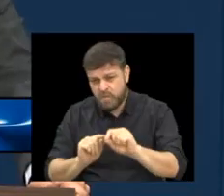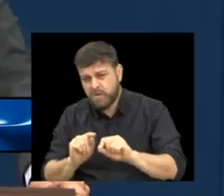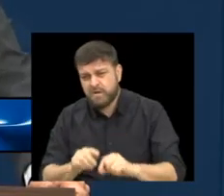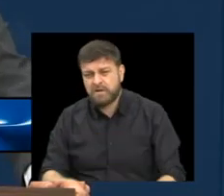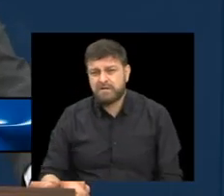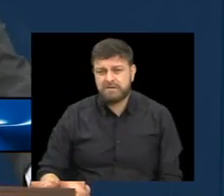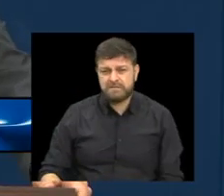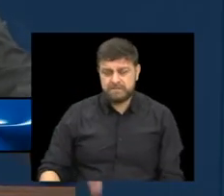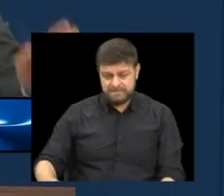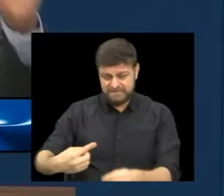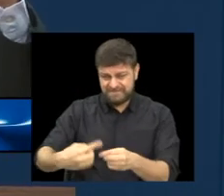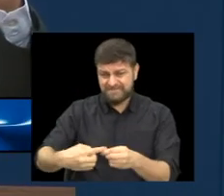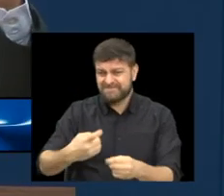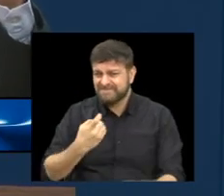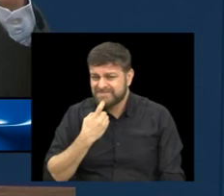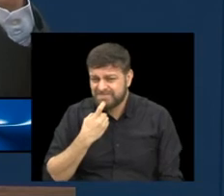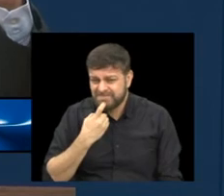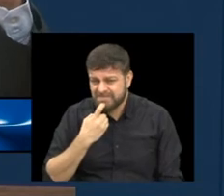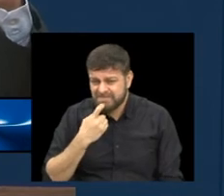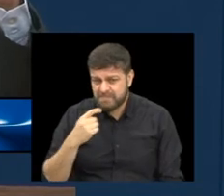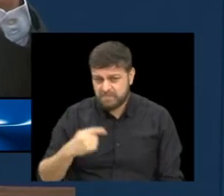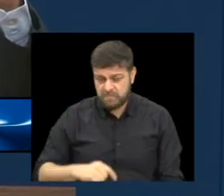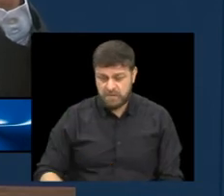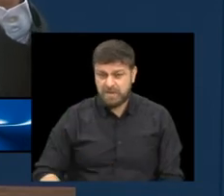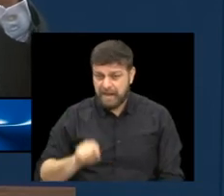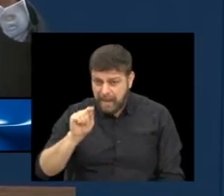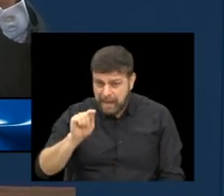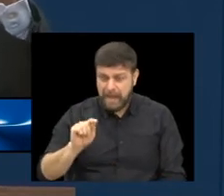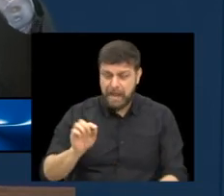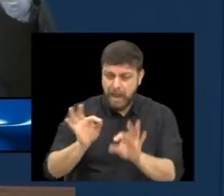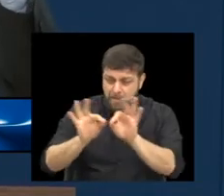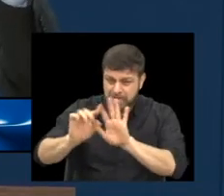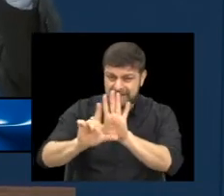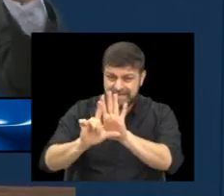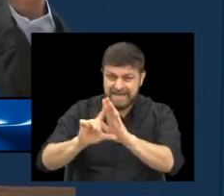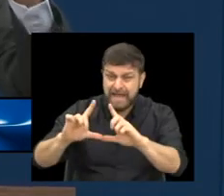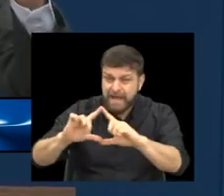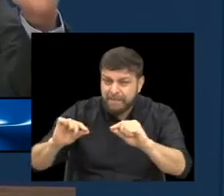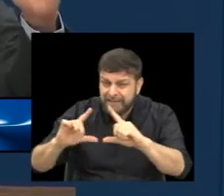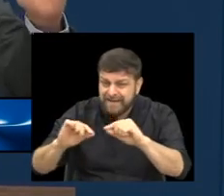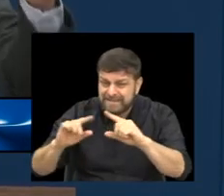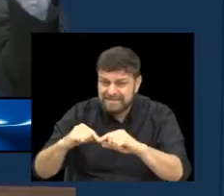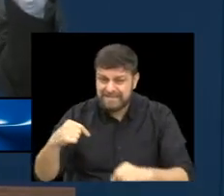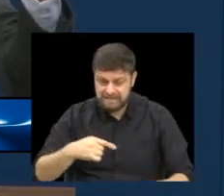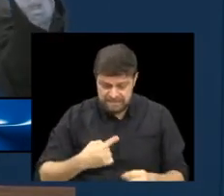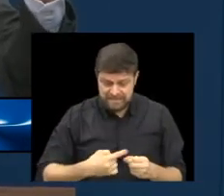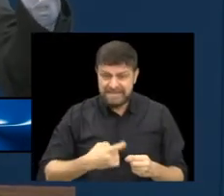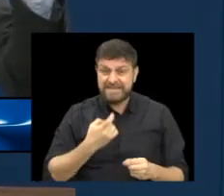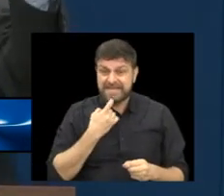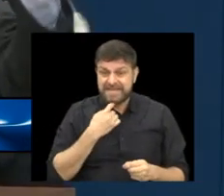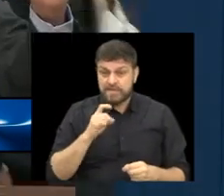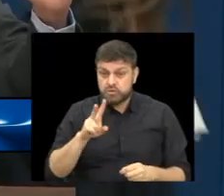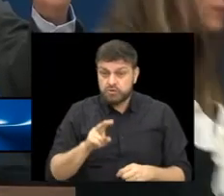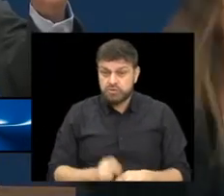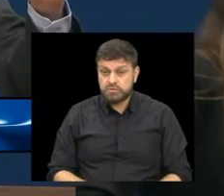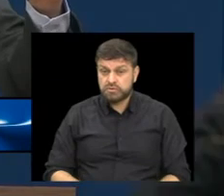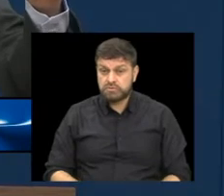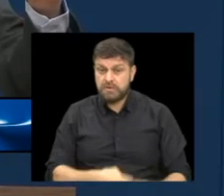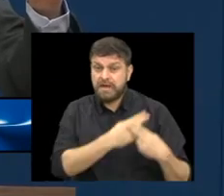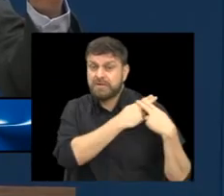O município, no projeto de lei que está em Brasília, só tem o poder de